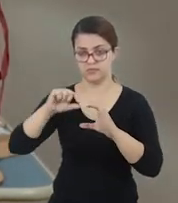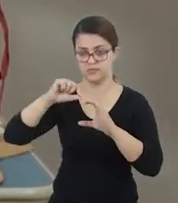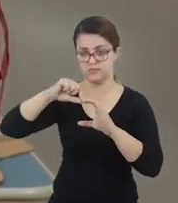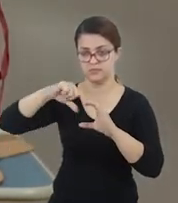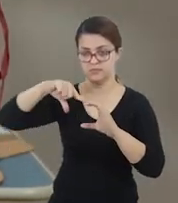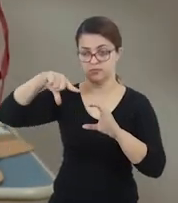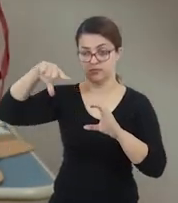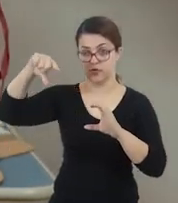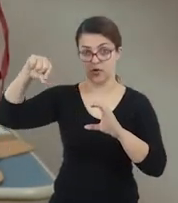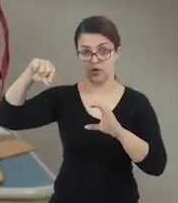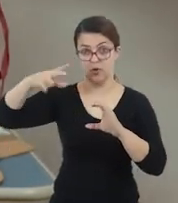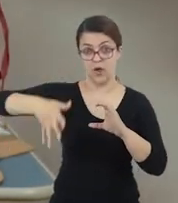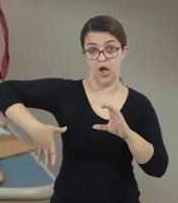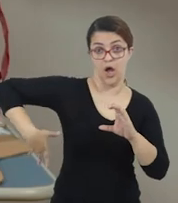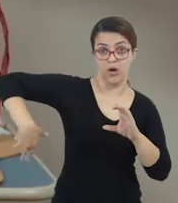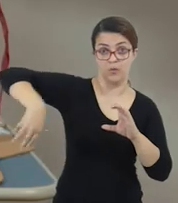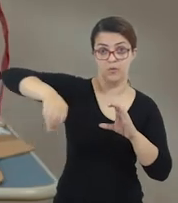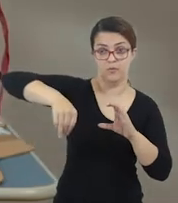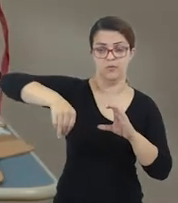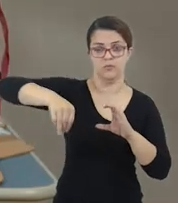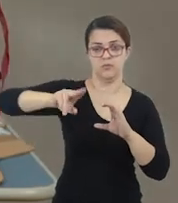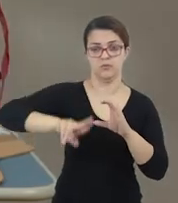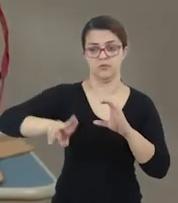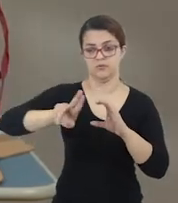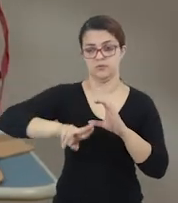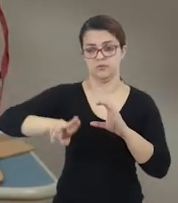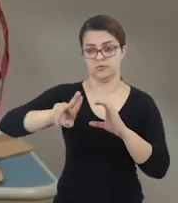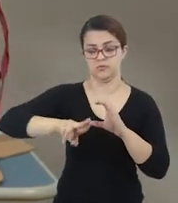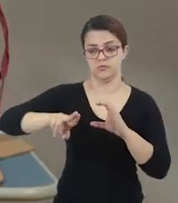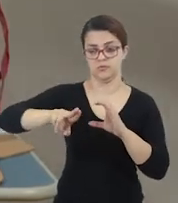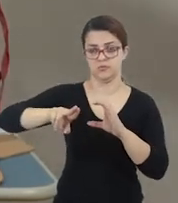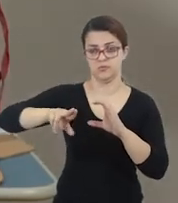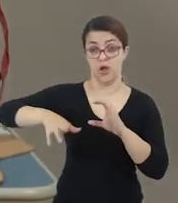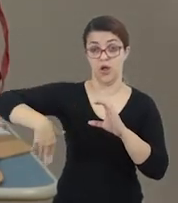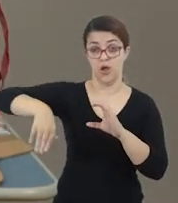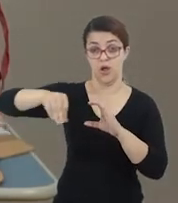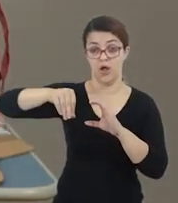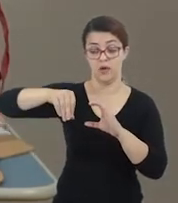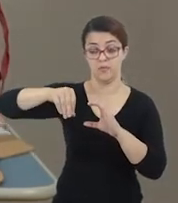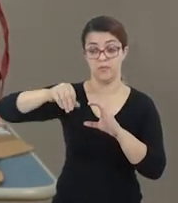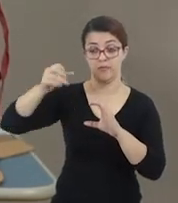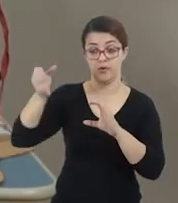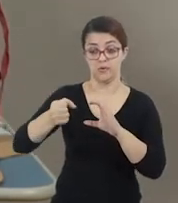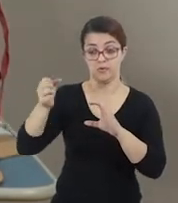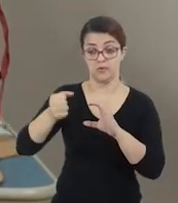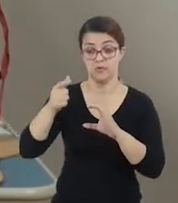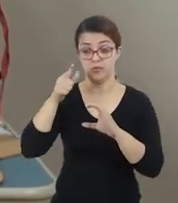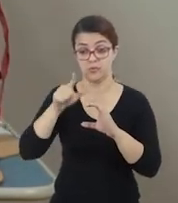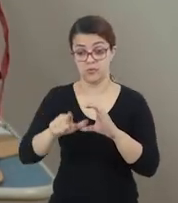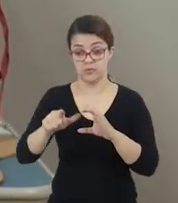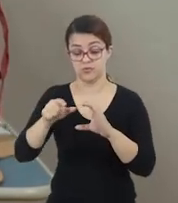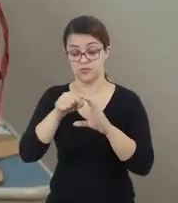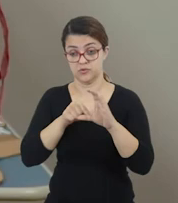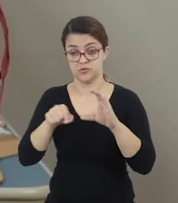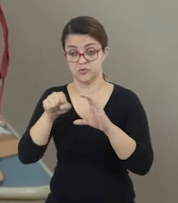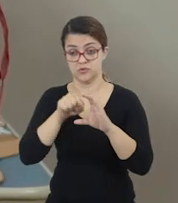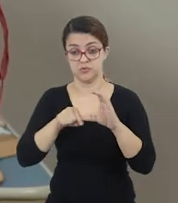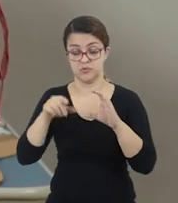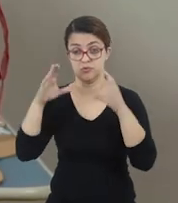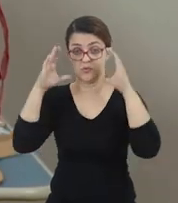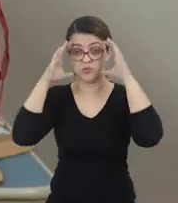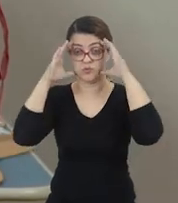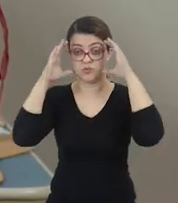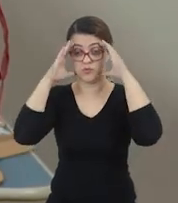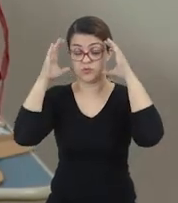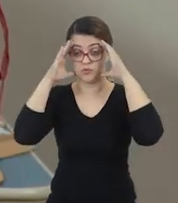eu recortei para fazer o rabo dele. Olha lá, a pontinha branca. Com um outro círculo, nós vamos fazer